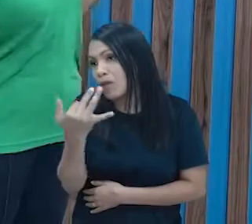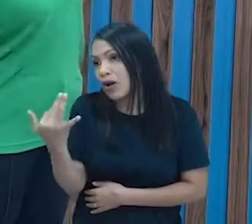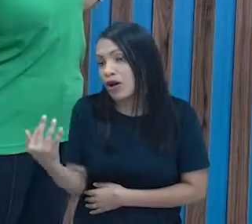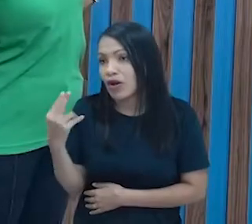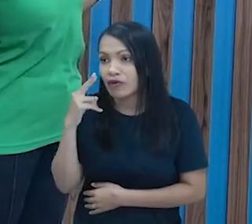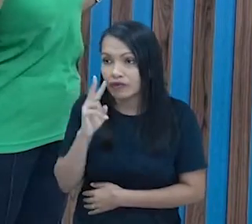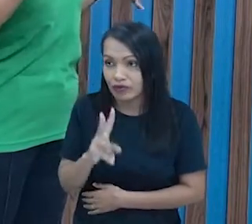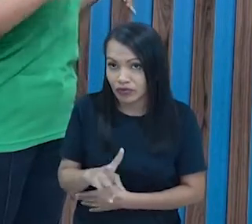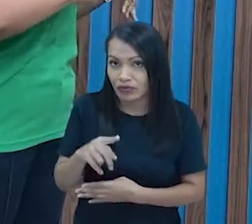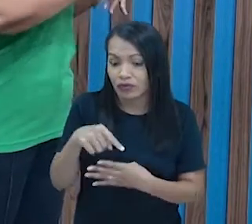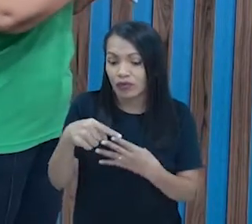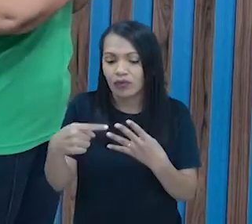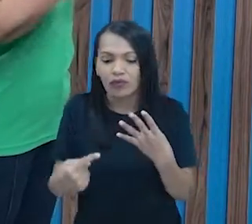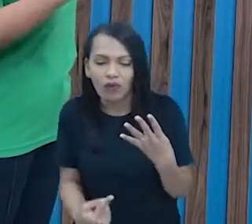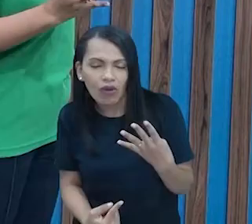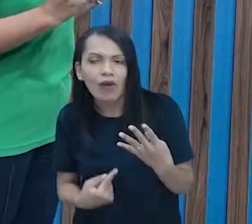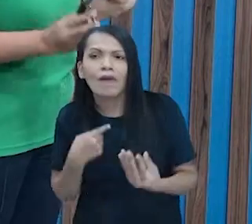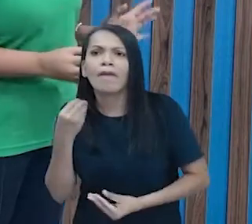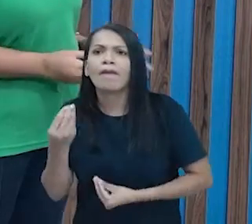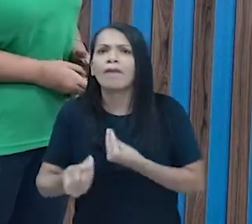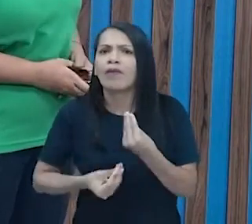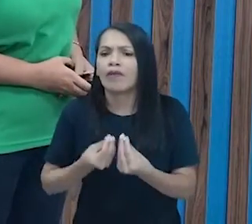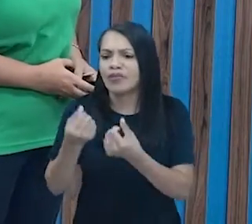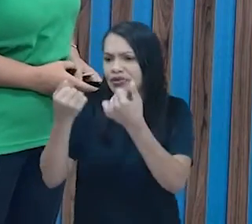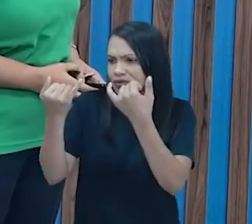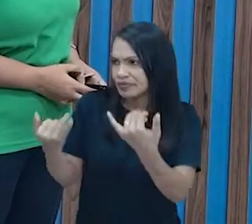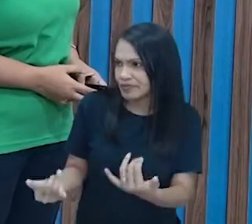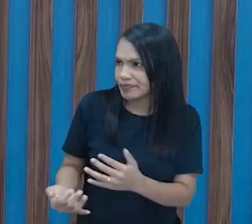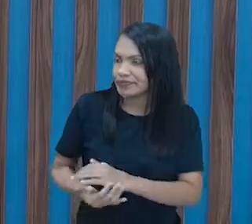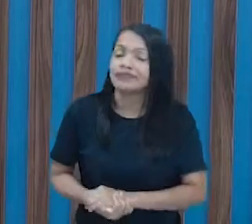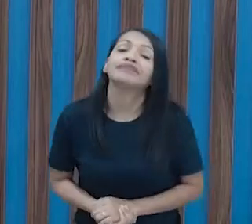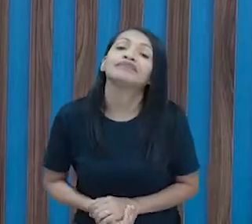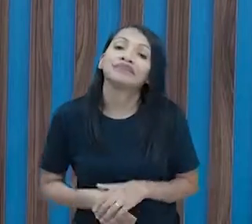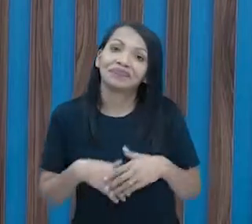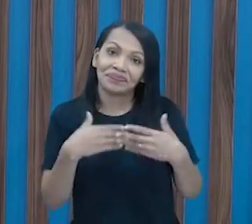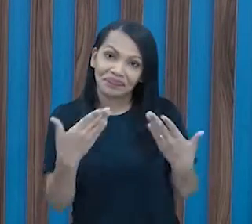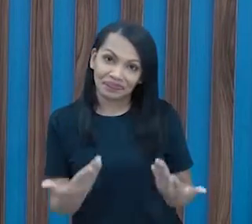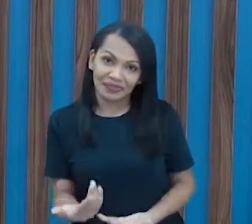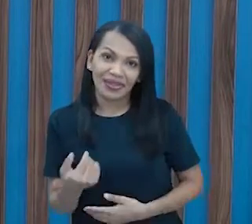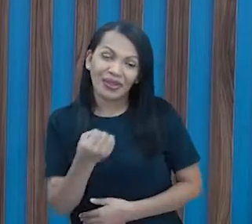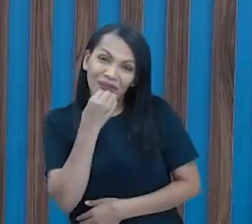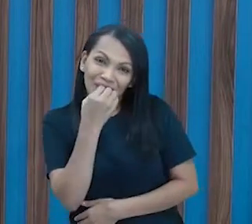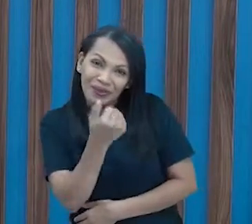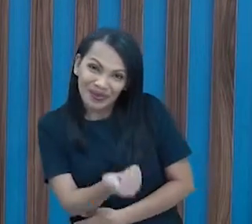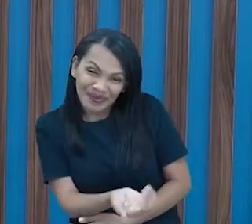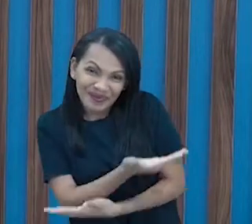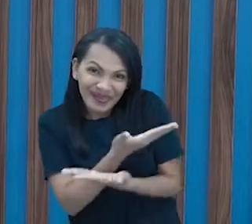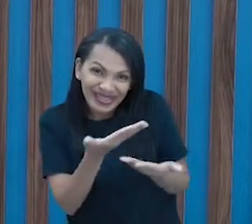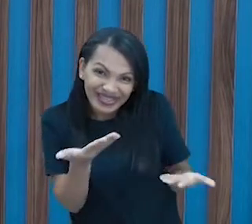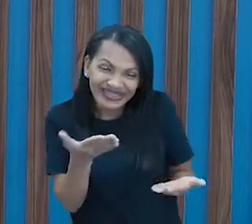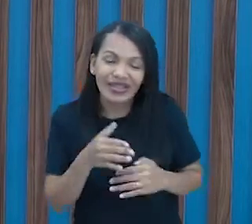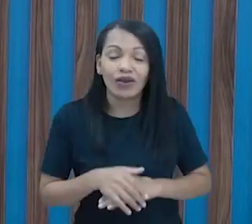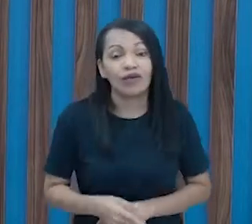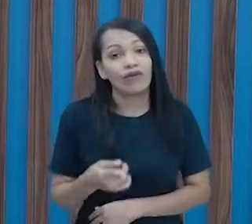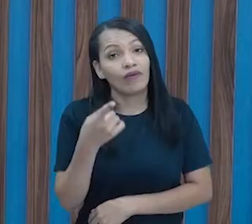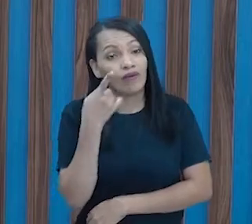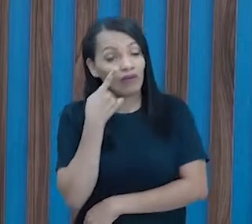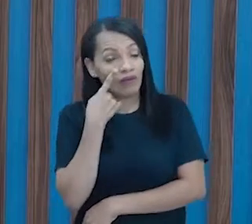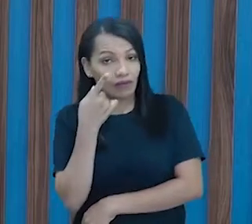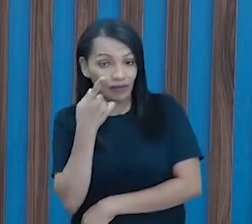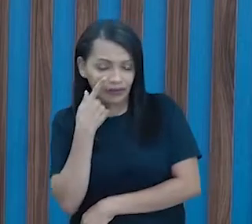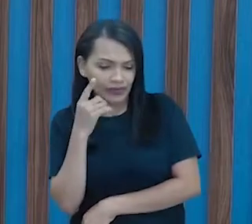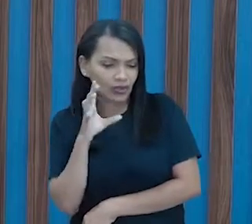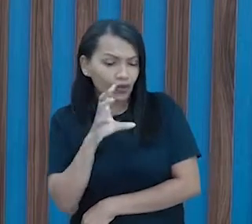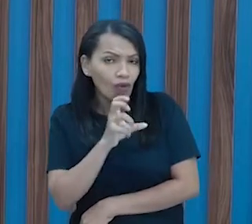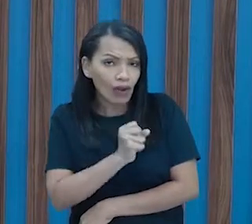viu que são esses 4, mas como assim? Explica para a gente. Isso, professora, exatamente. Tudo bem, gente? Olha só.